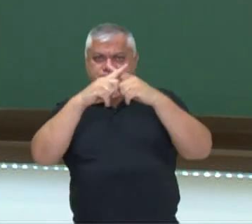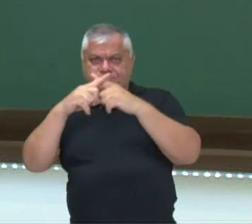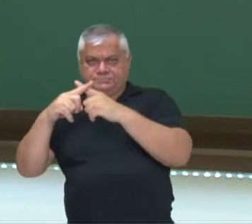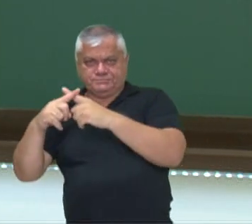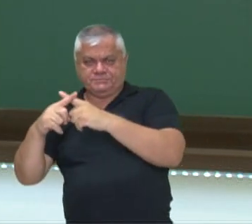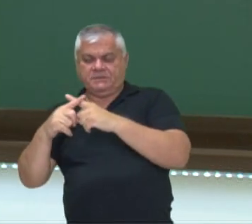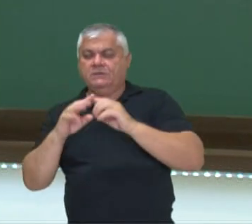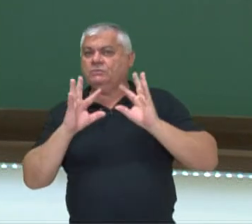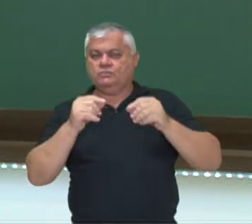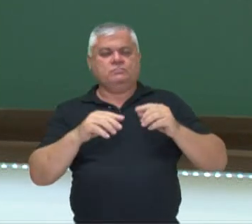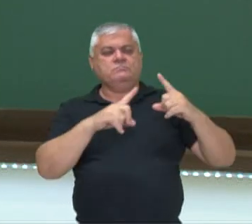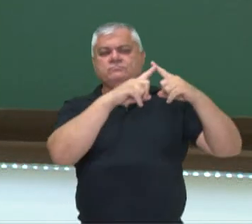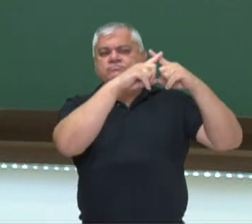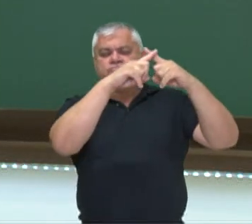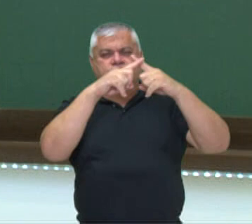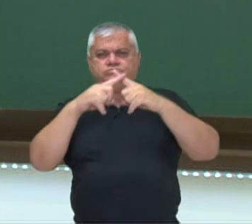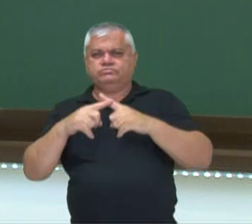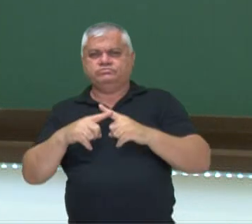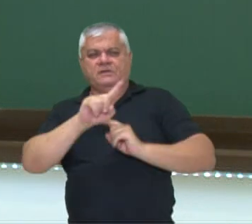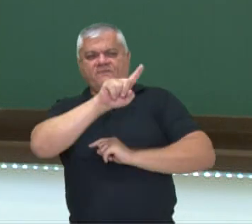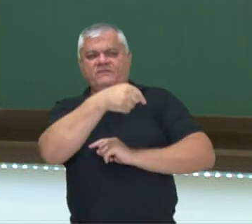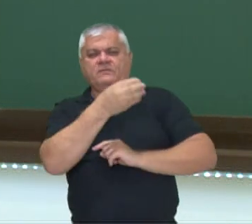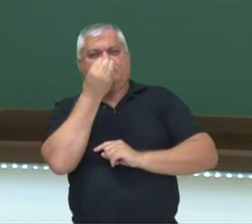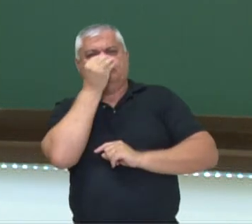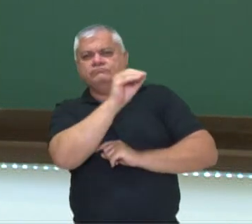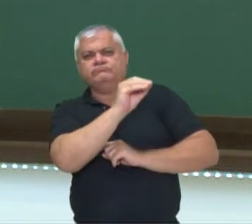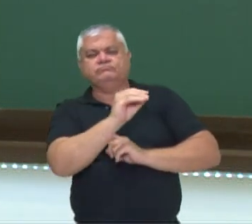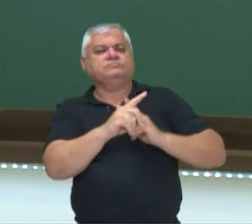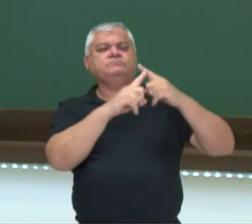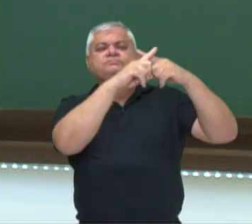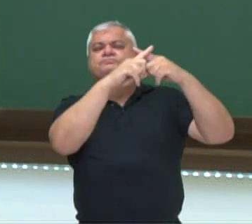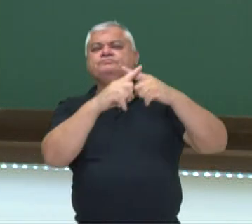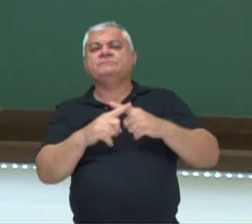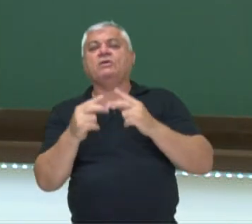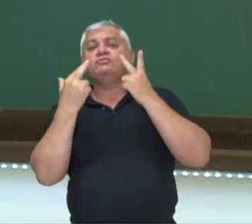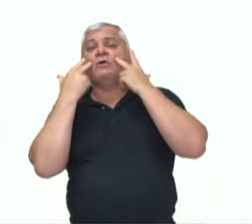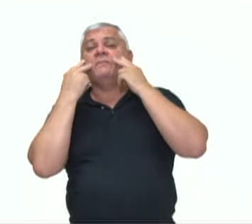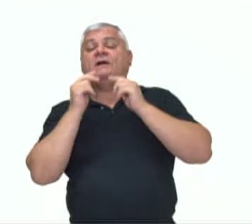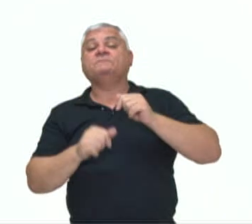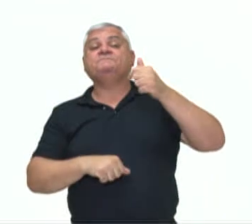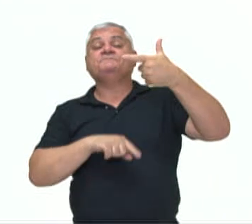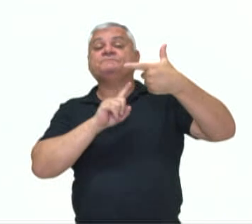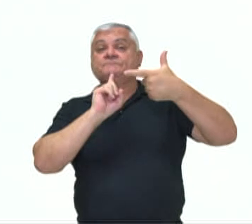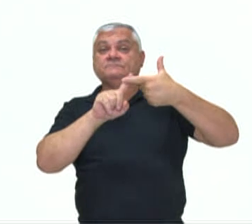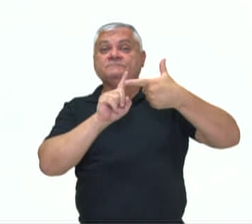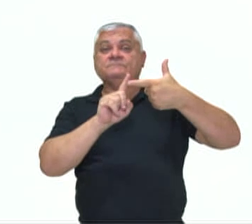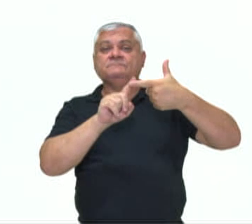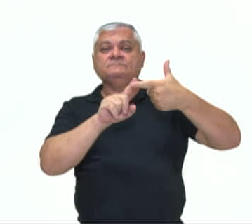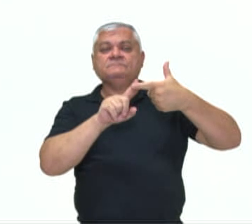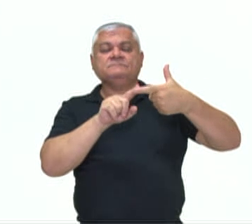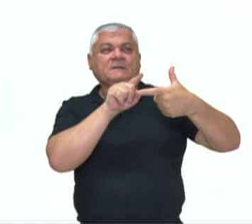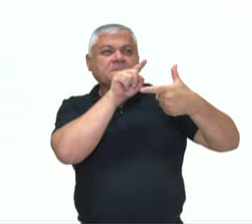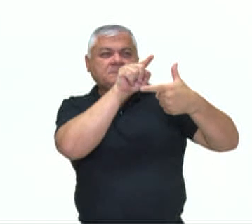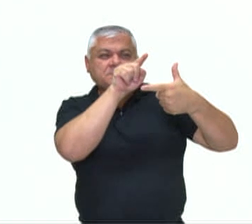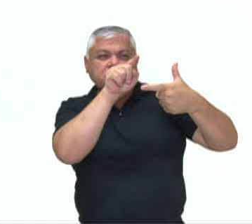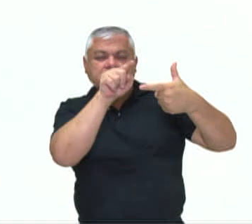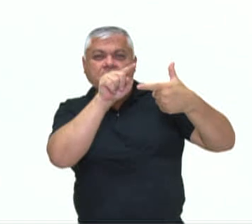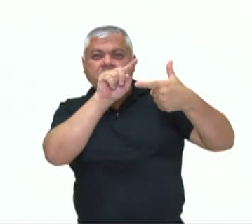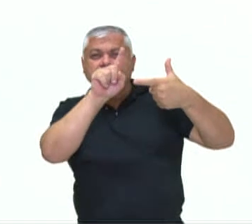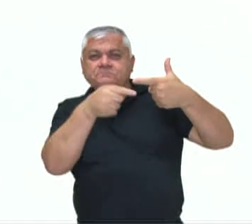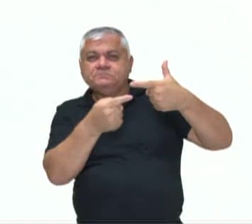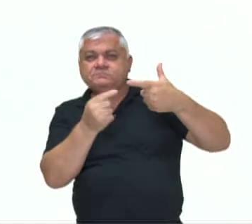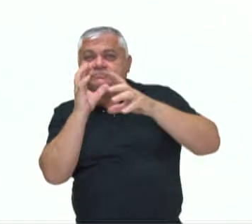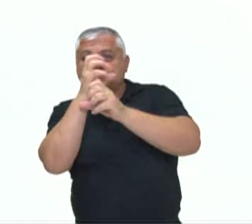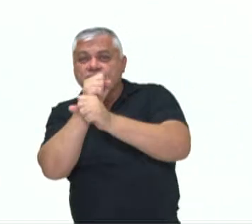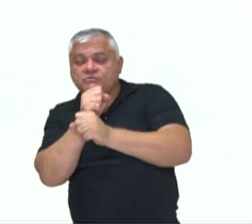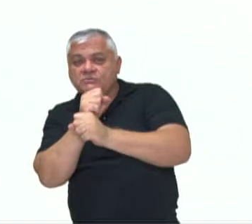decimais como se não houvesse vírgula. Então, multiplica normal. Segundo passo, contamos o total de casas dos dois fatores,